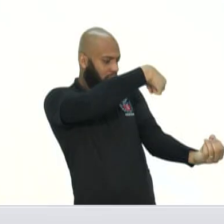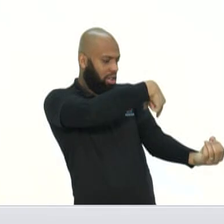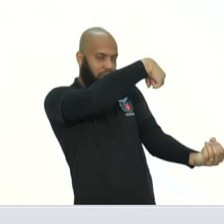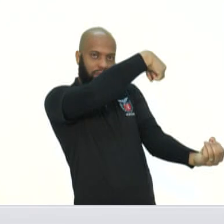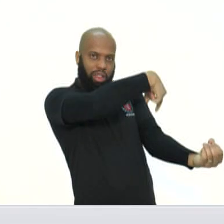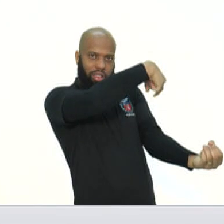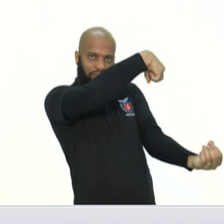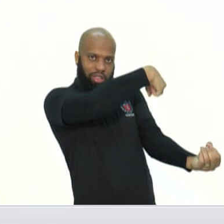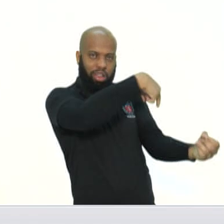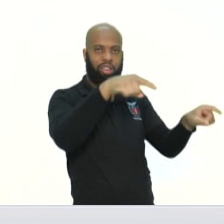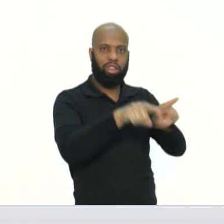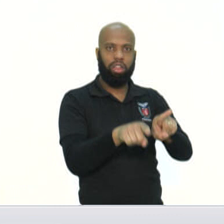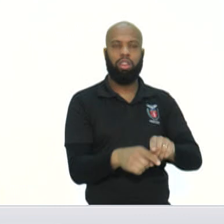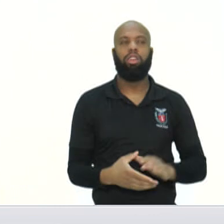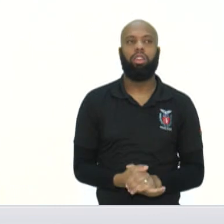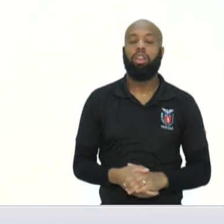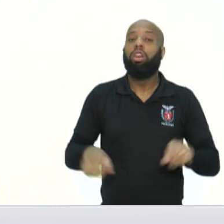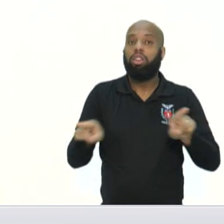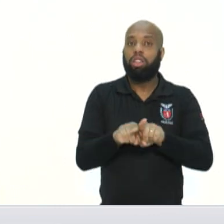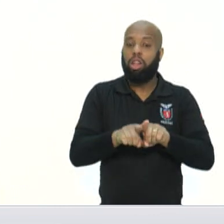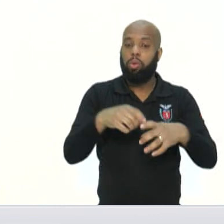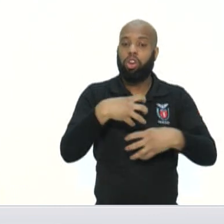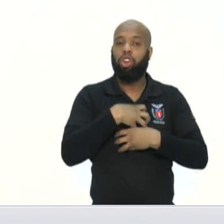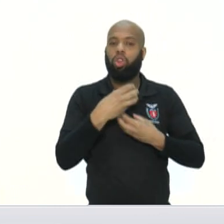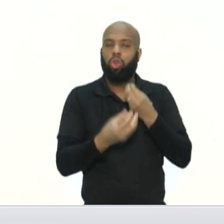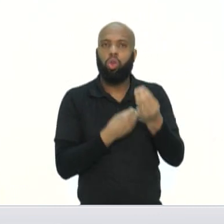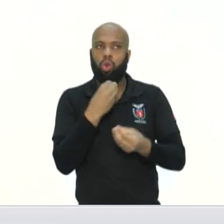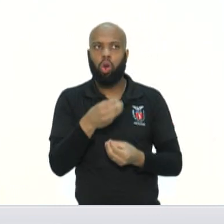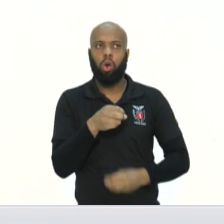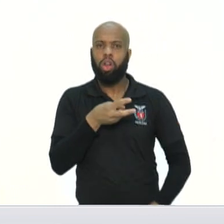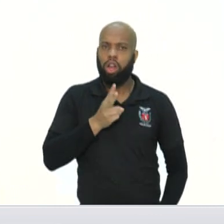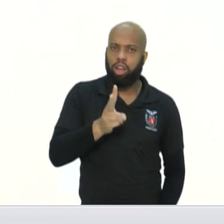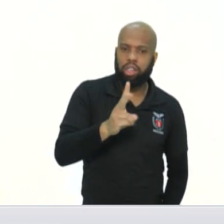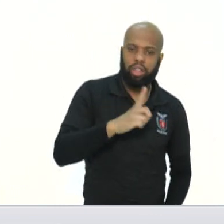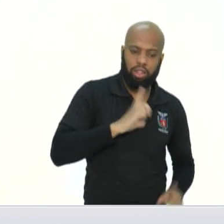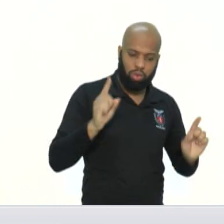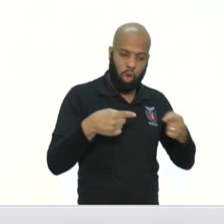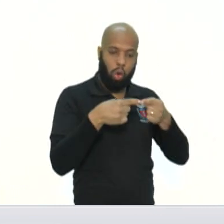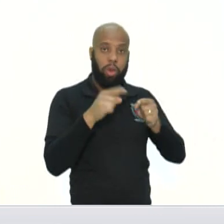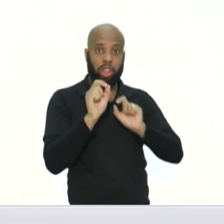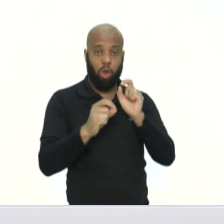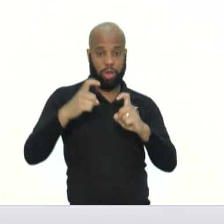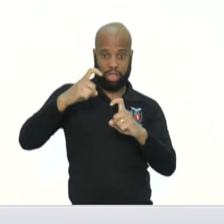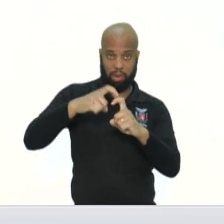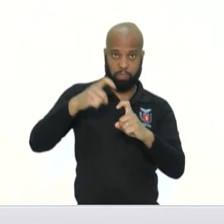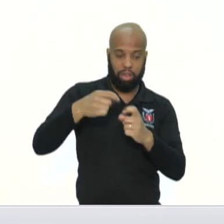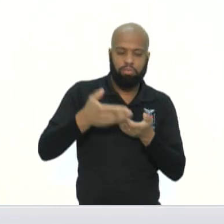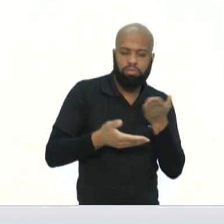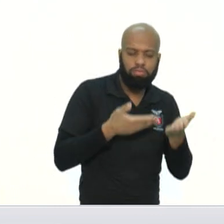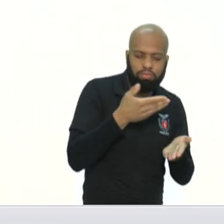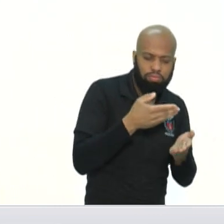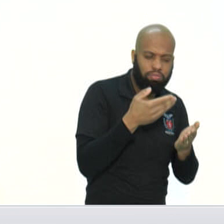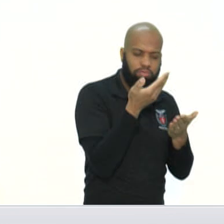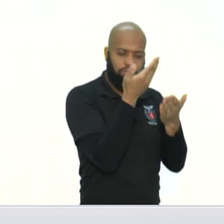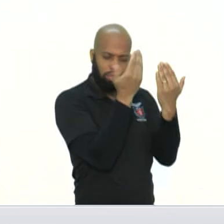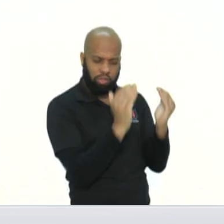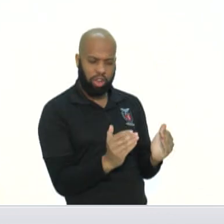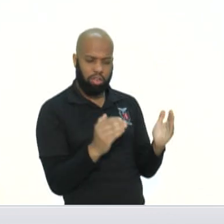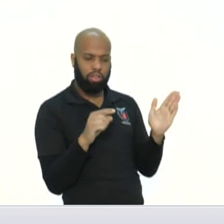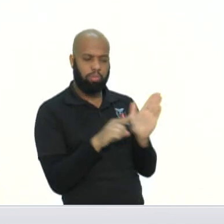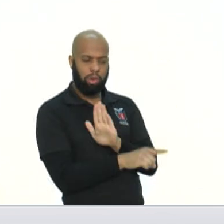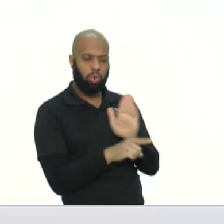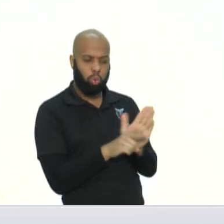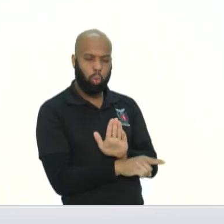mais? É feito de forma sintomática, sempre de acordo com a avaliação do profissional de saúde, conforme